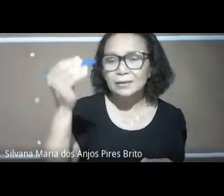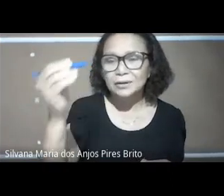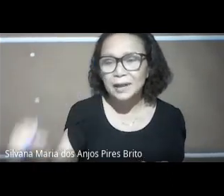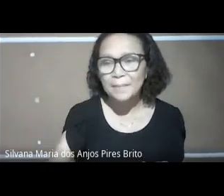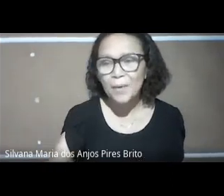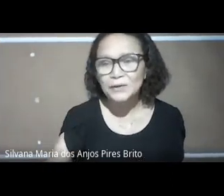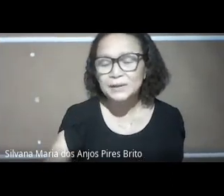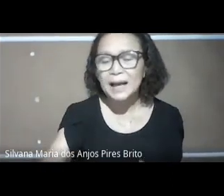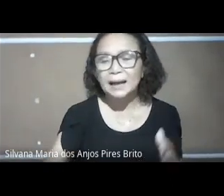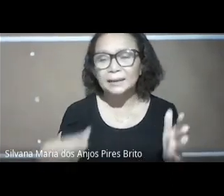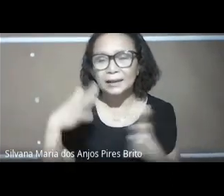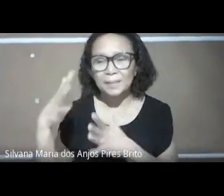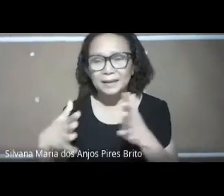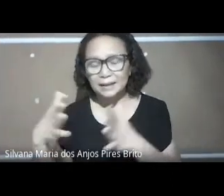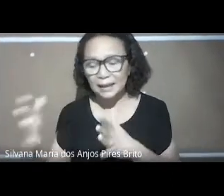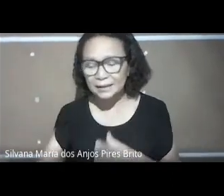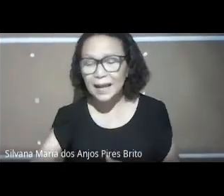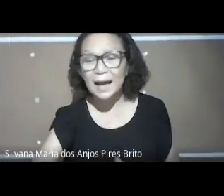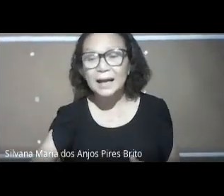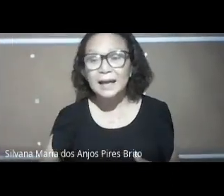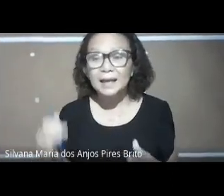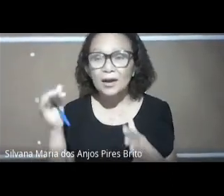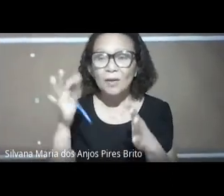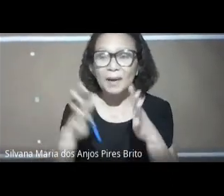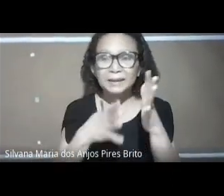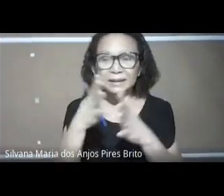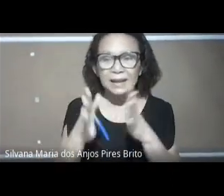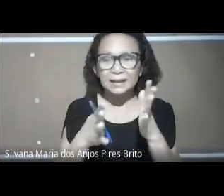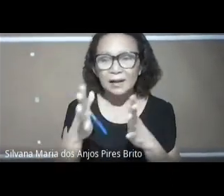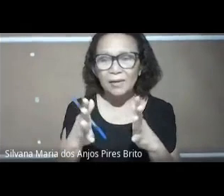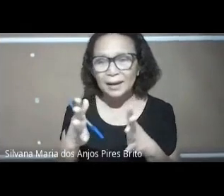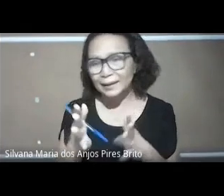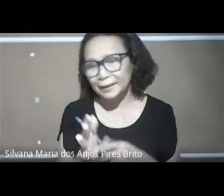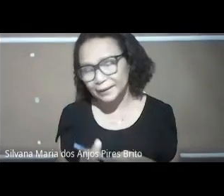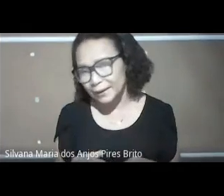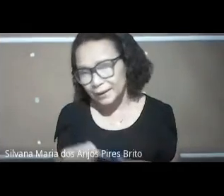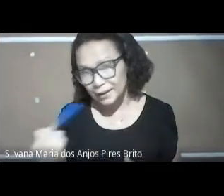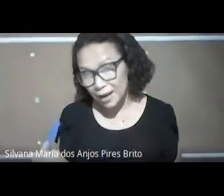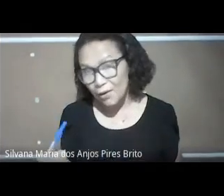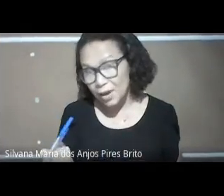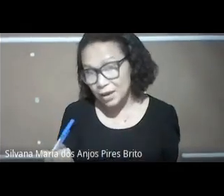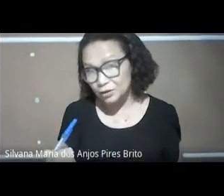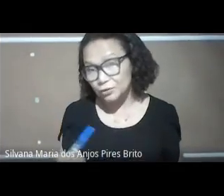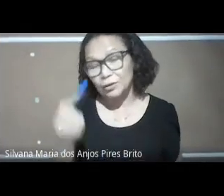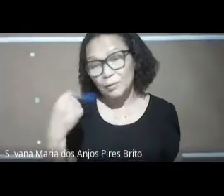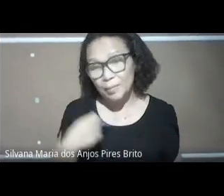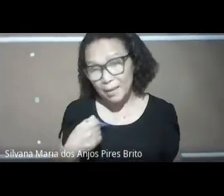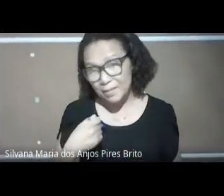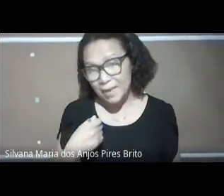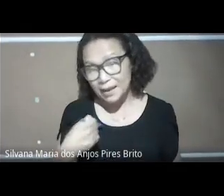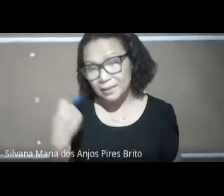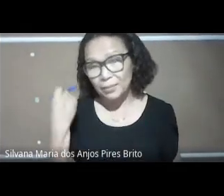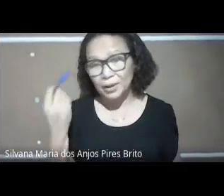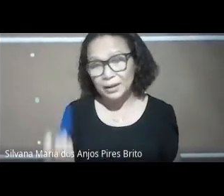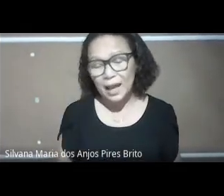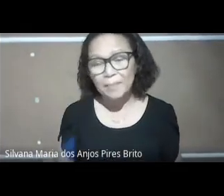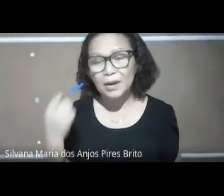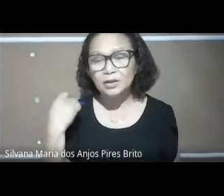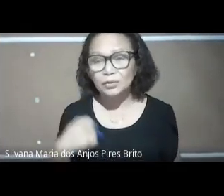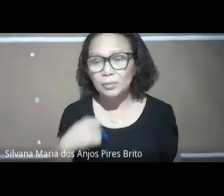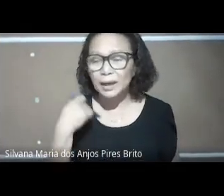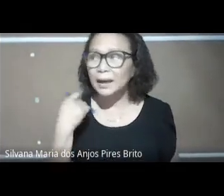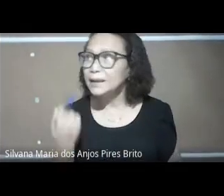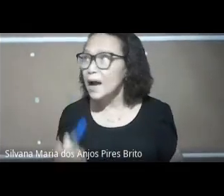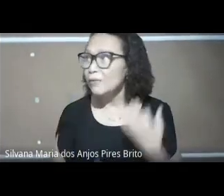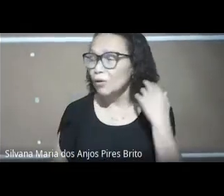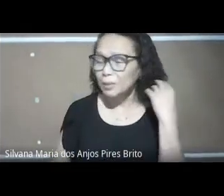a ação de depositar a caneta para sinalizar, e eu começo a sinalizar com a caneta. Isso é um risco para mim mesma, porque de repente